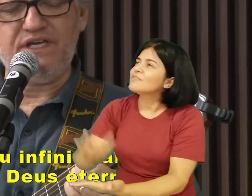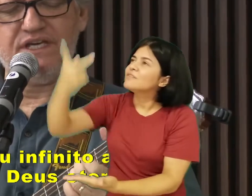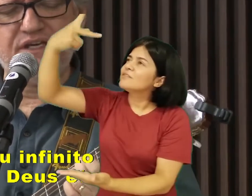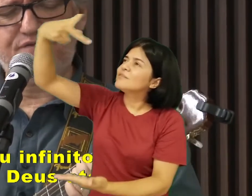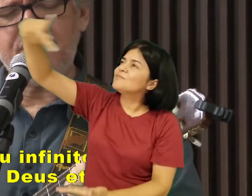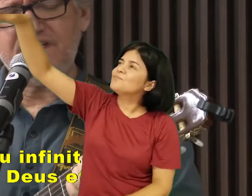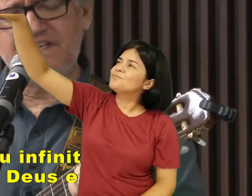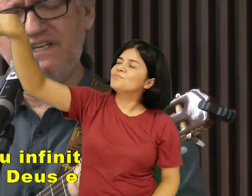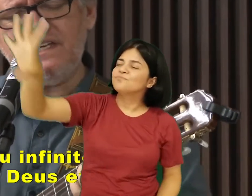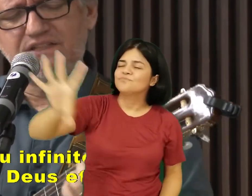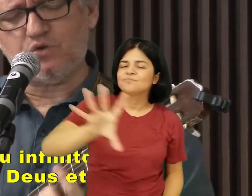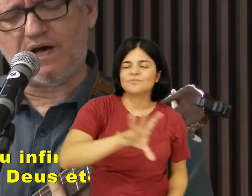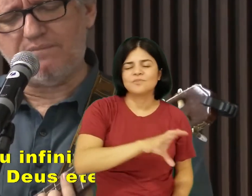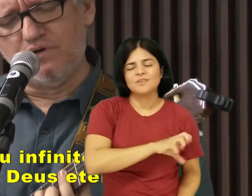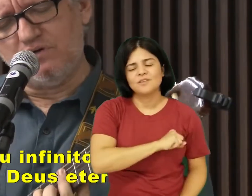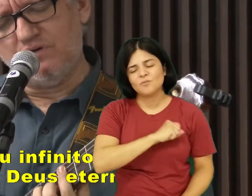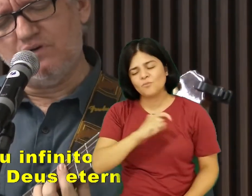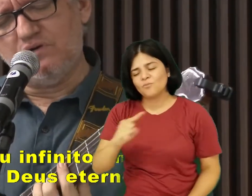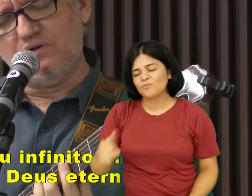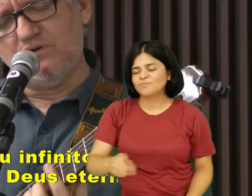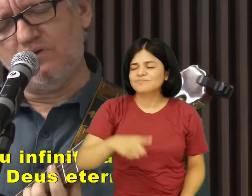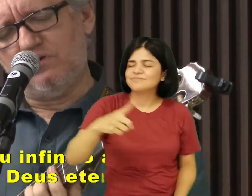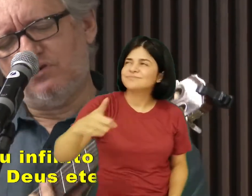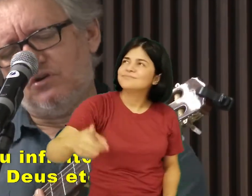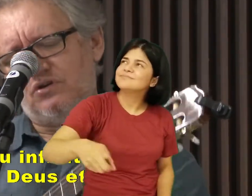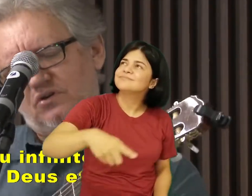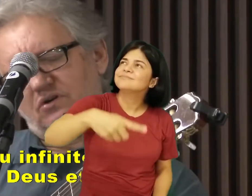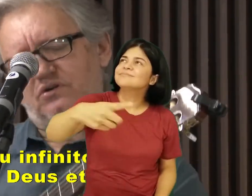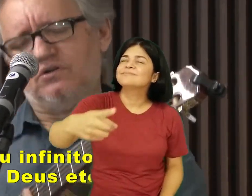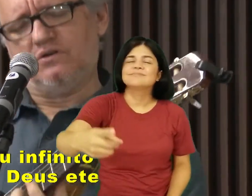teu infinito amor,